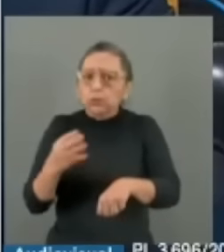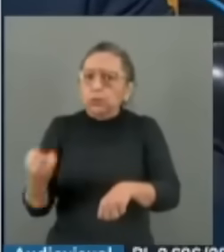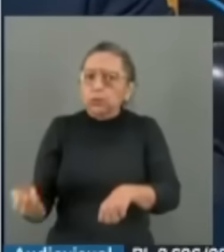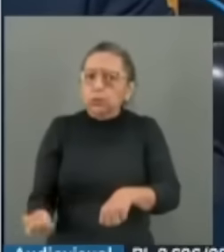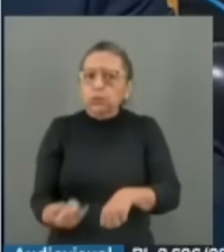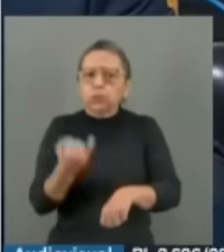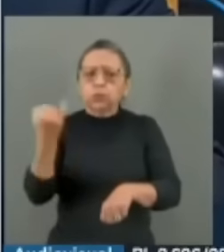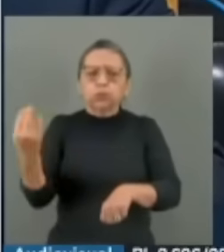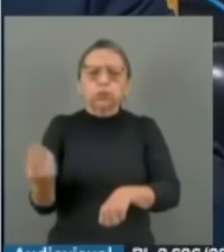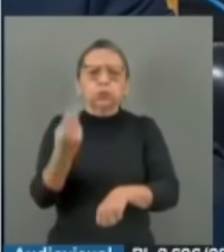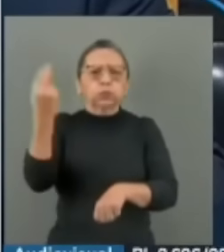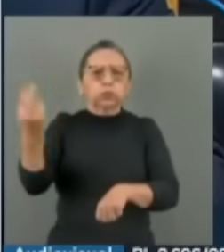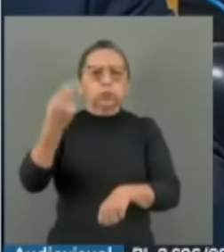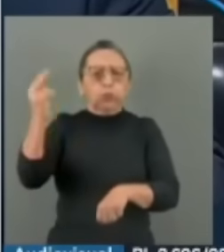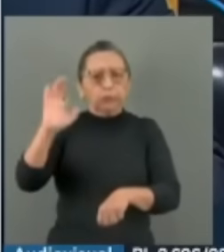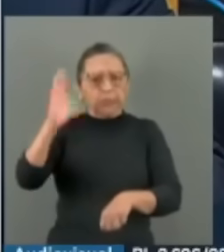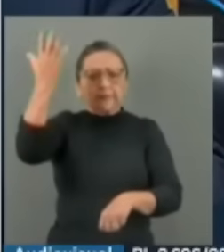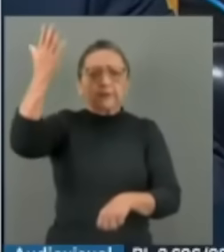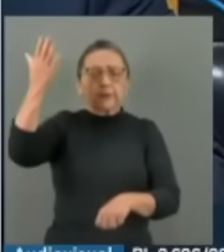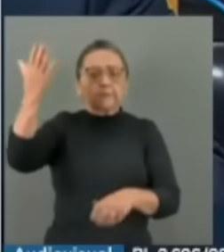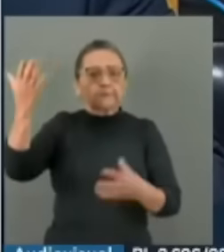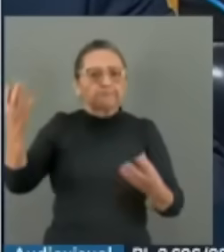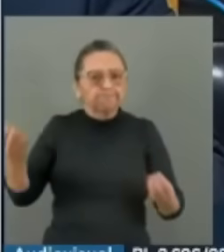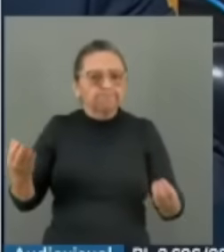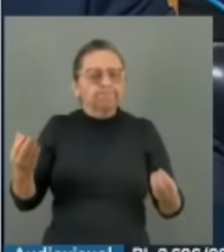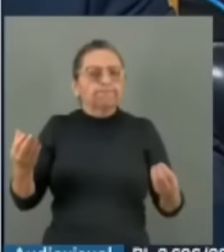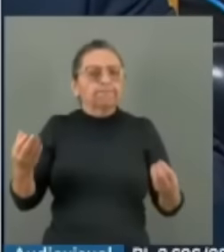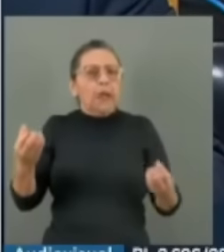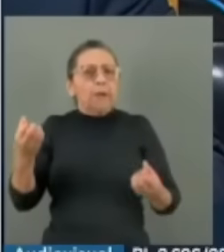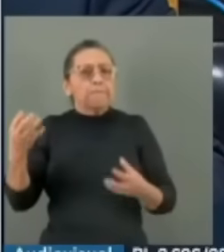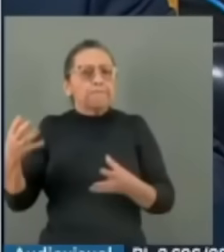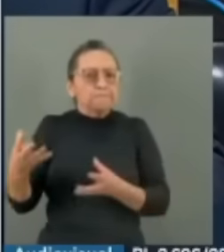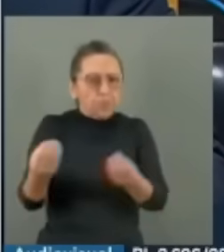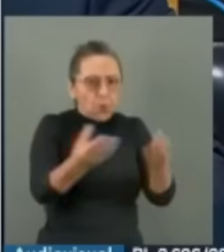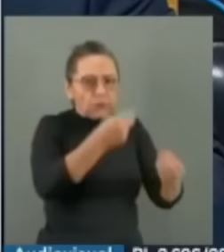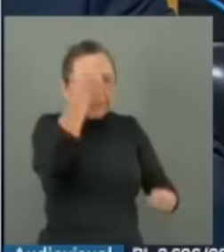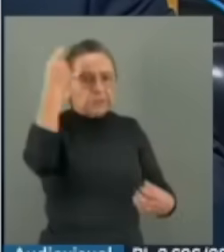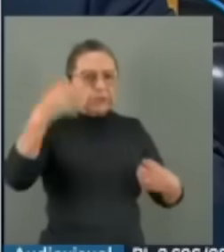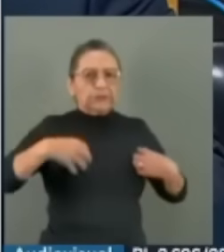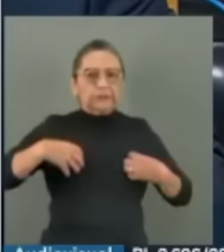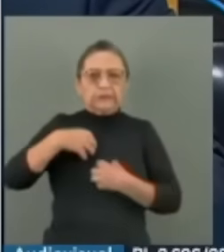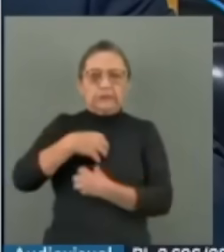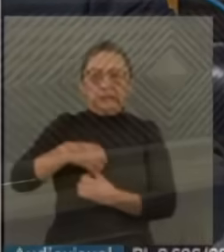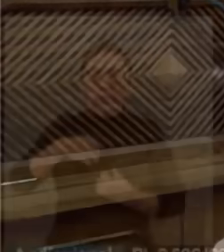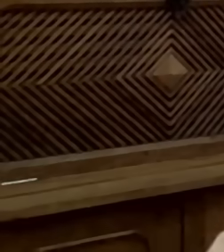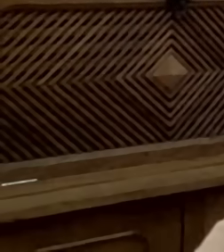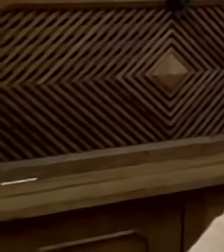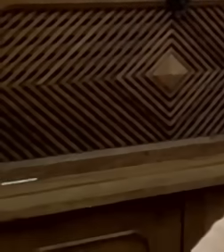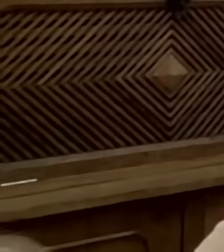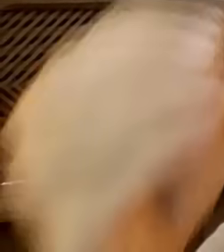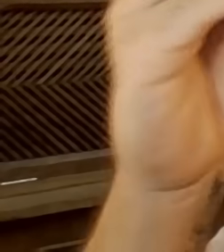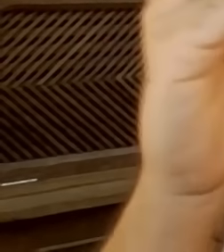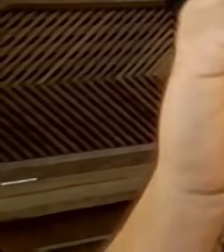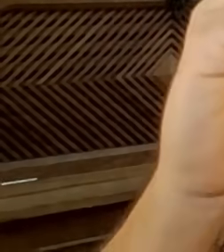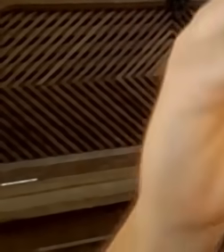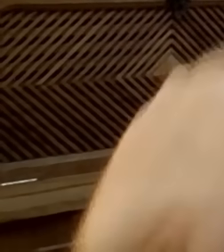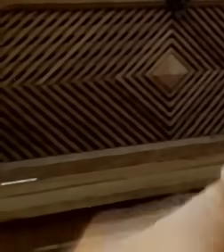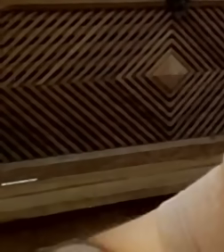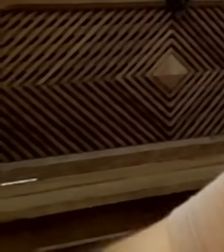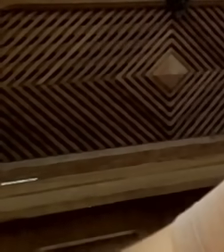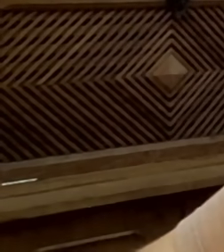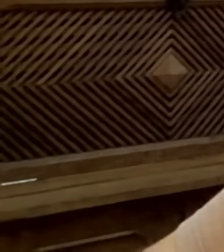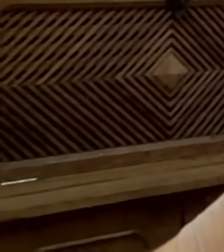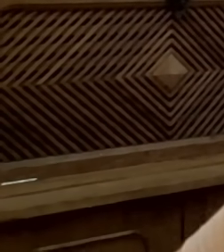sem previsão no Regimento Interno é uma inovação antidemocrática o que que ele quis dizer você